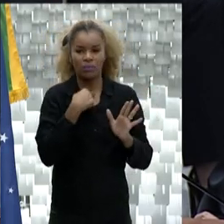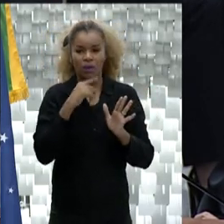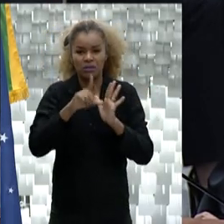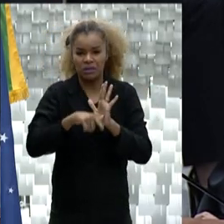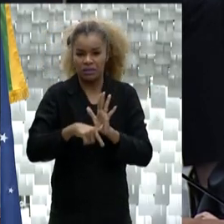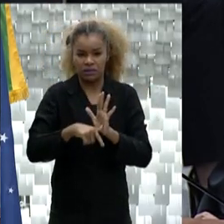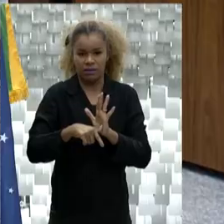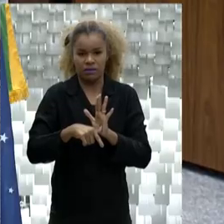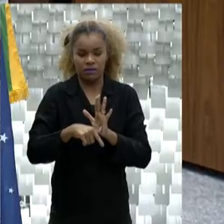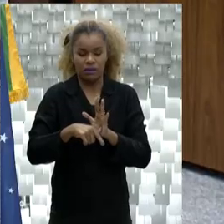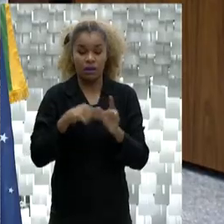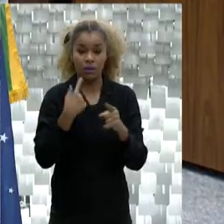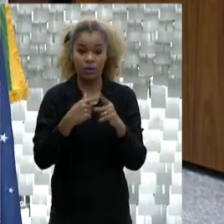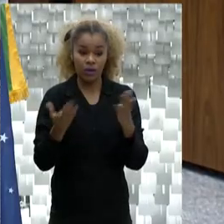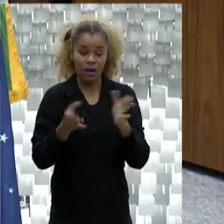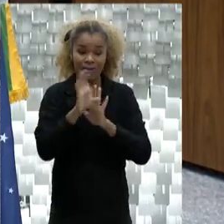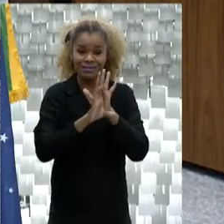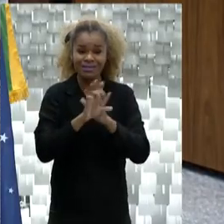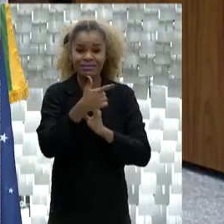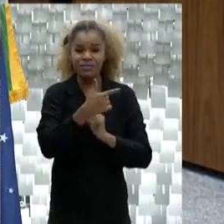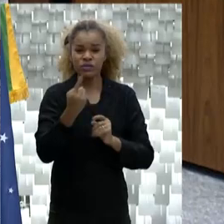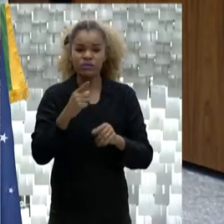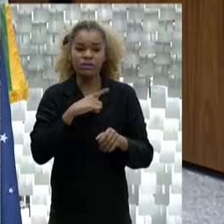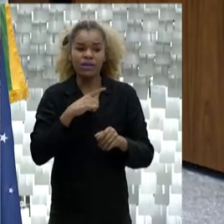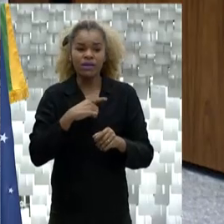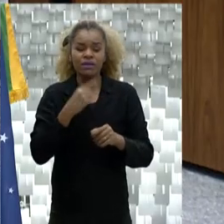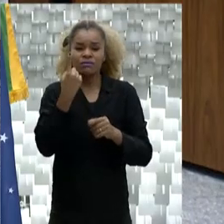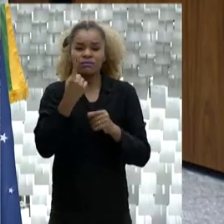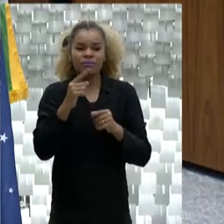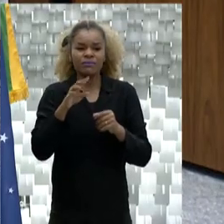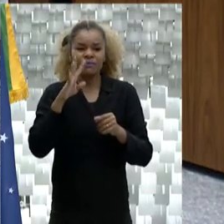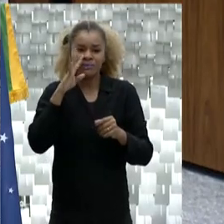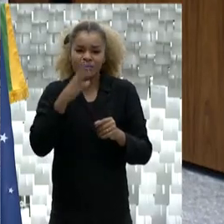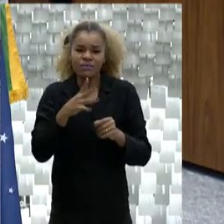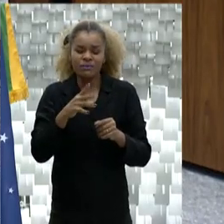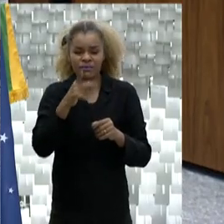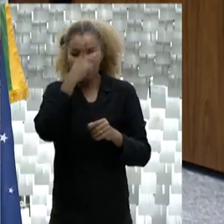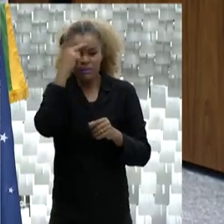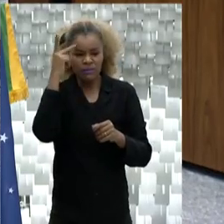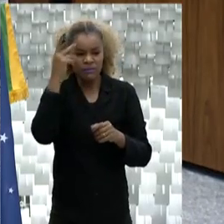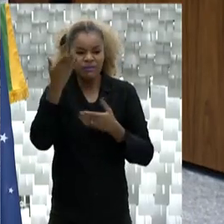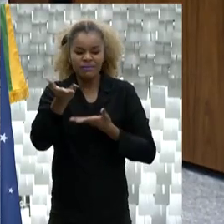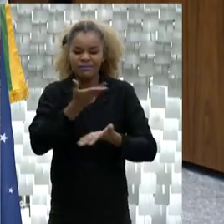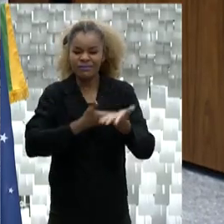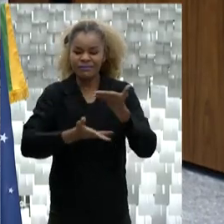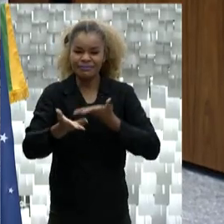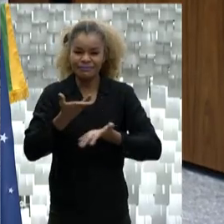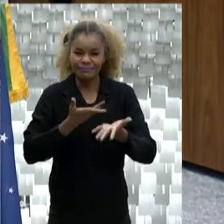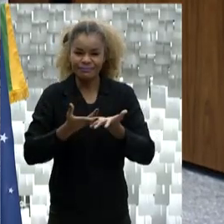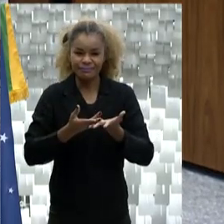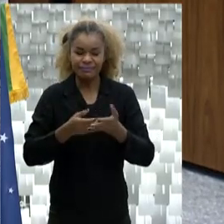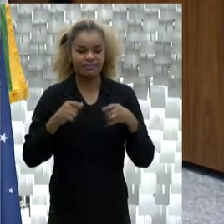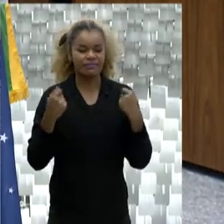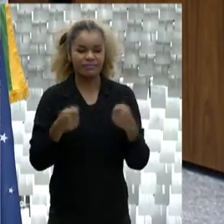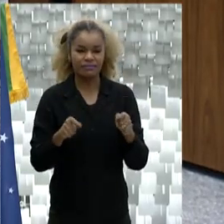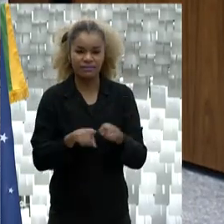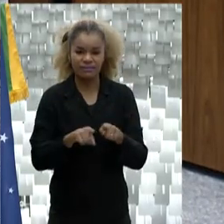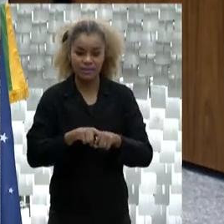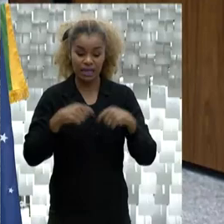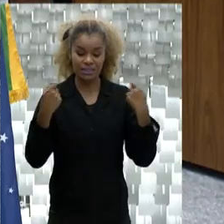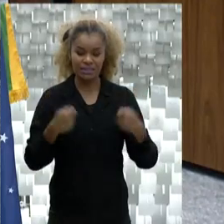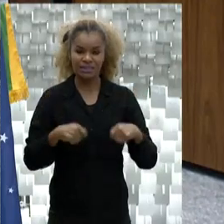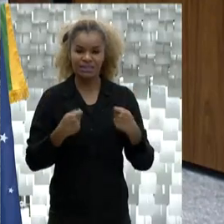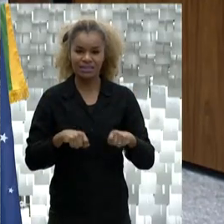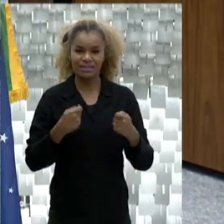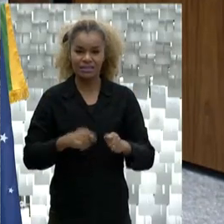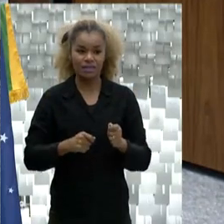século XXI despontou com uma tendência. As pessoas estão em movimento, impelidas pelas